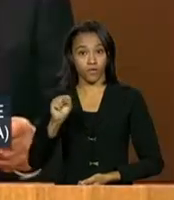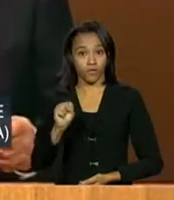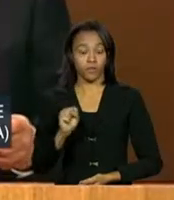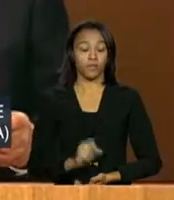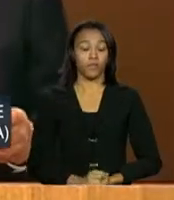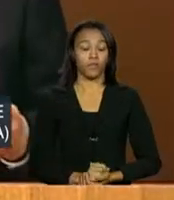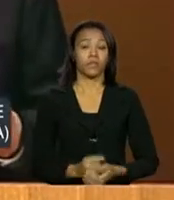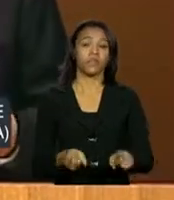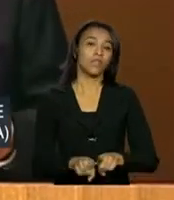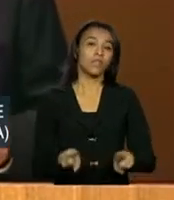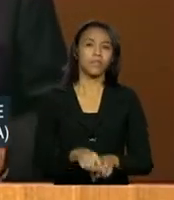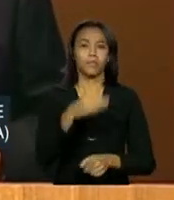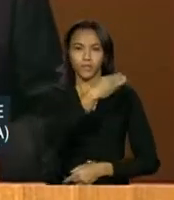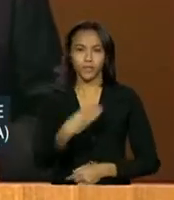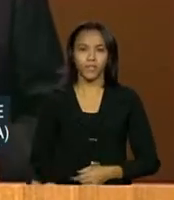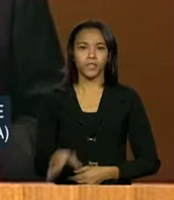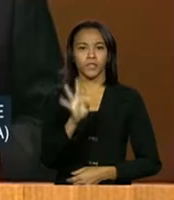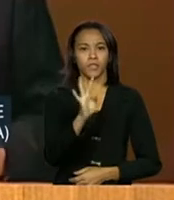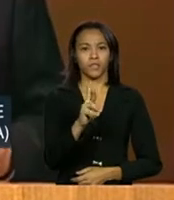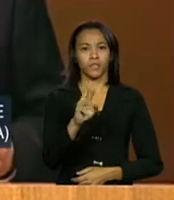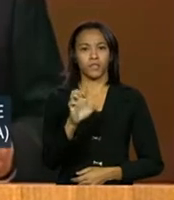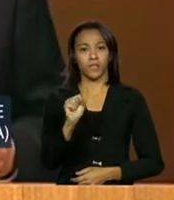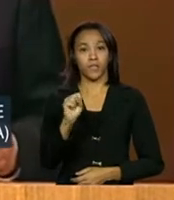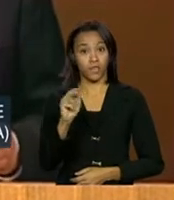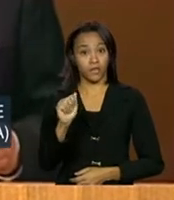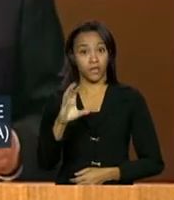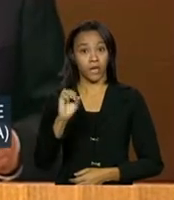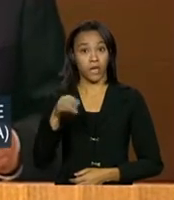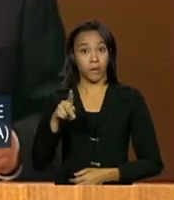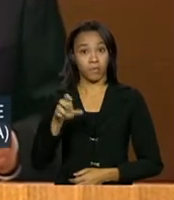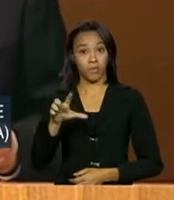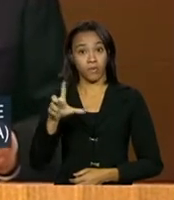minha querida ministra Tereza Campelo,